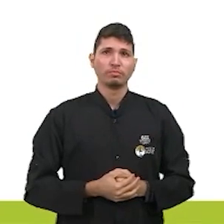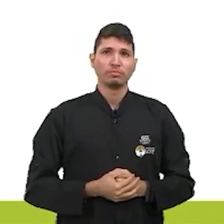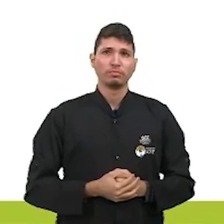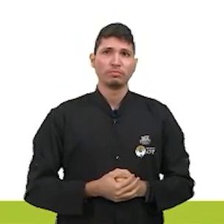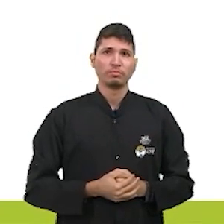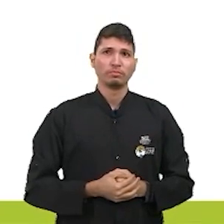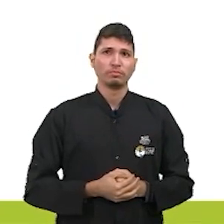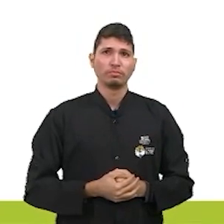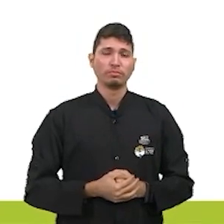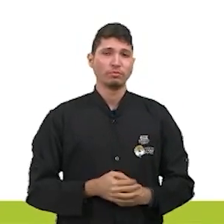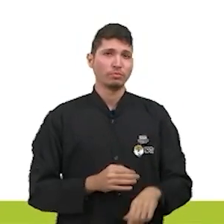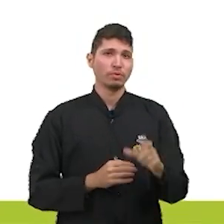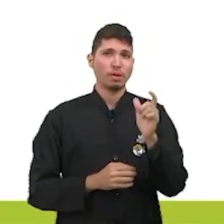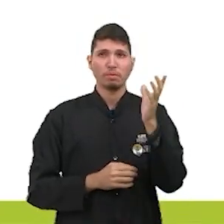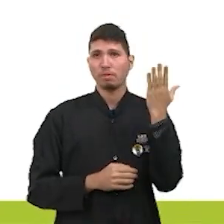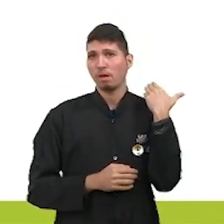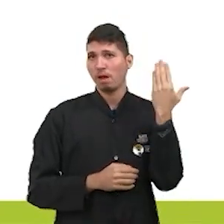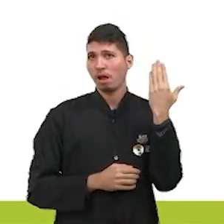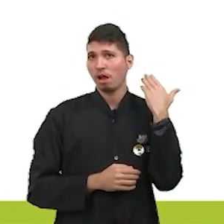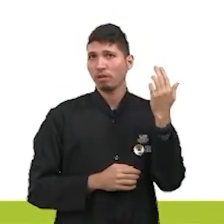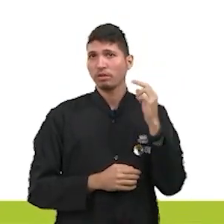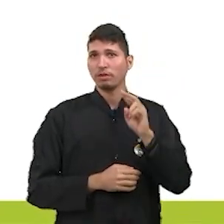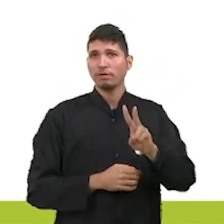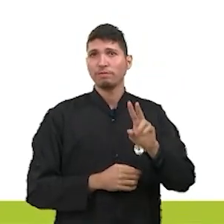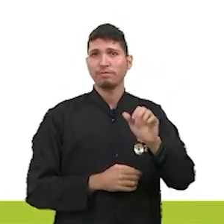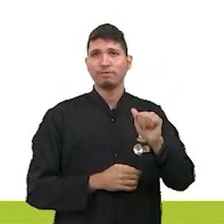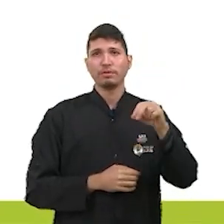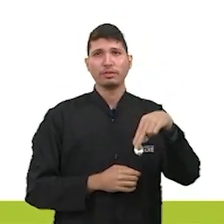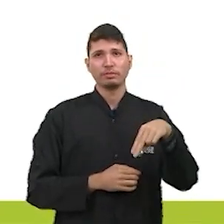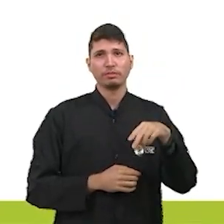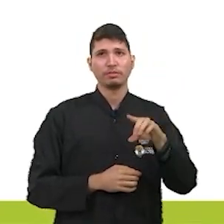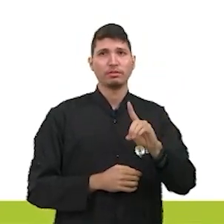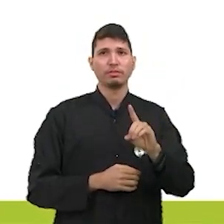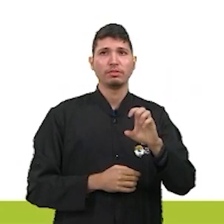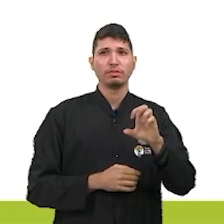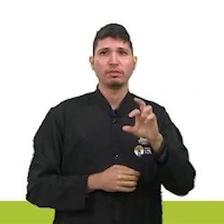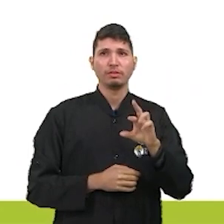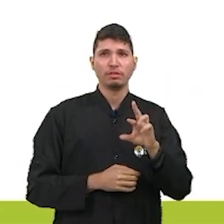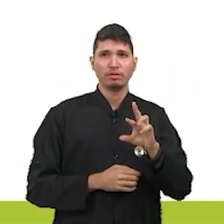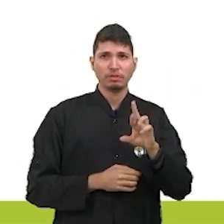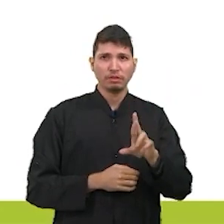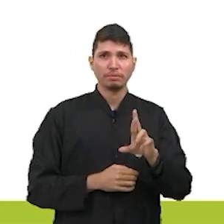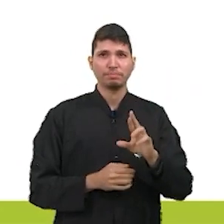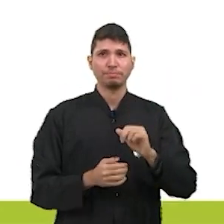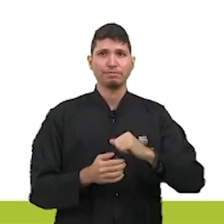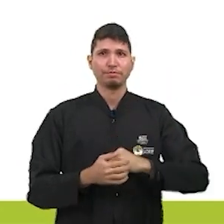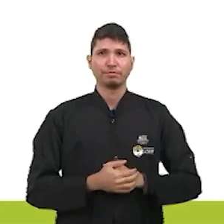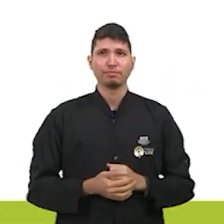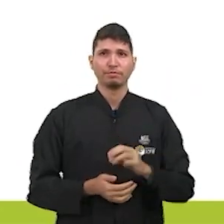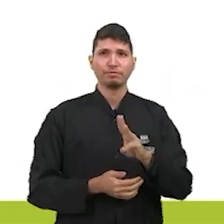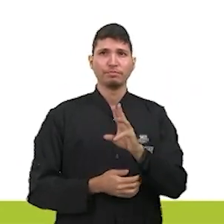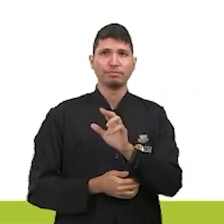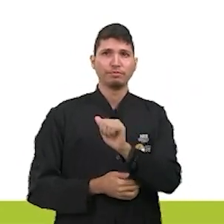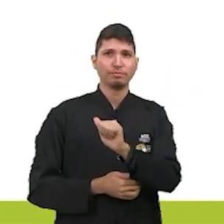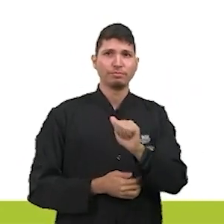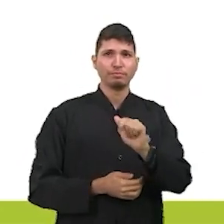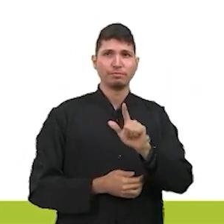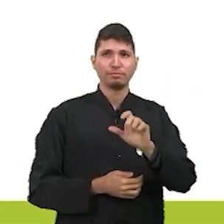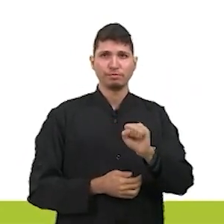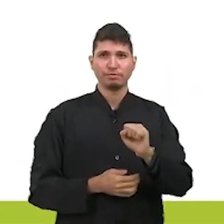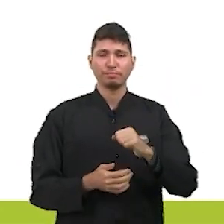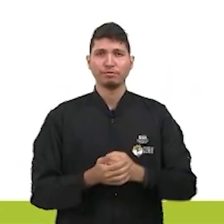também, anteriormente, era chamado de força de Van der Waals. Aí, o exemplo que eu coloquei para vocês, ó,